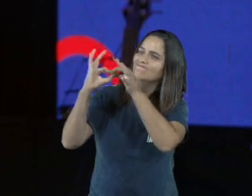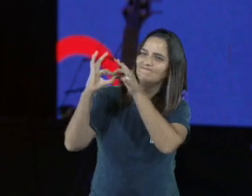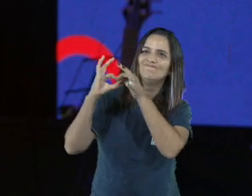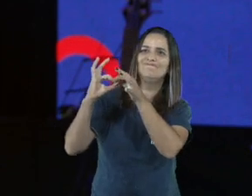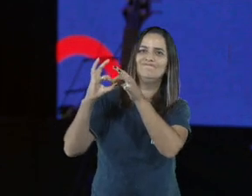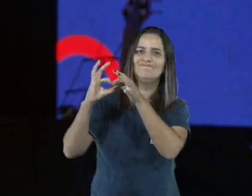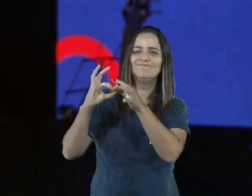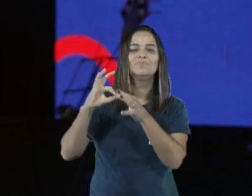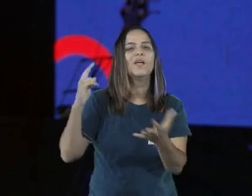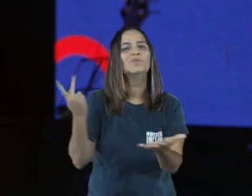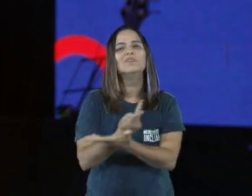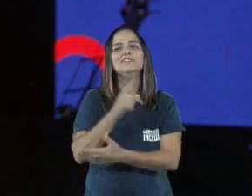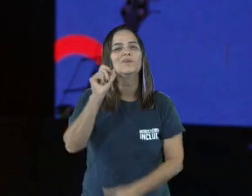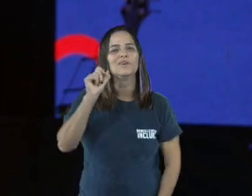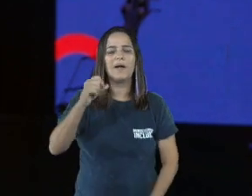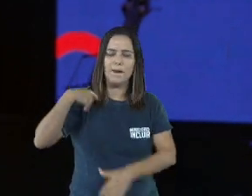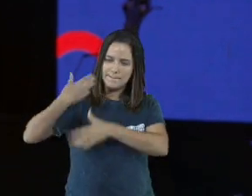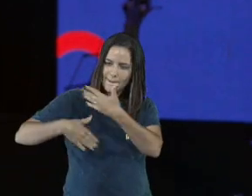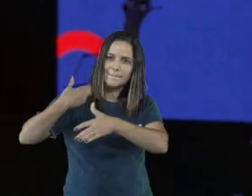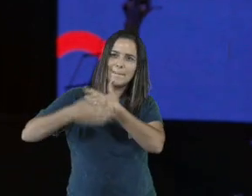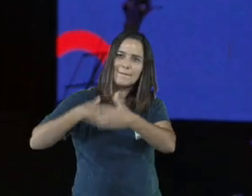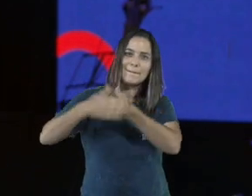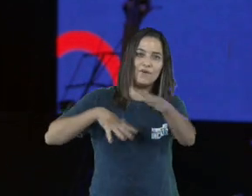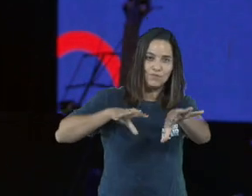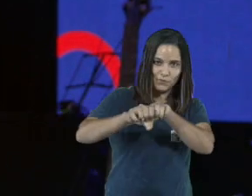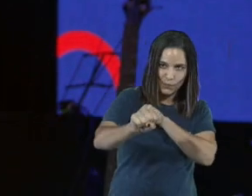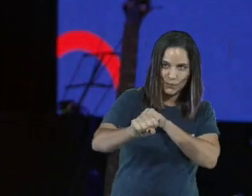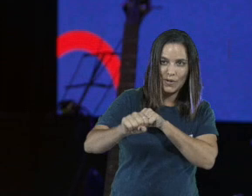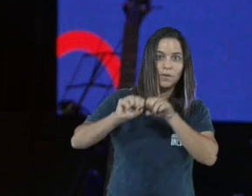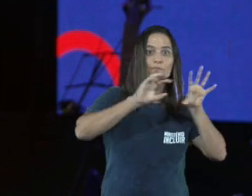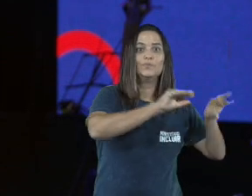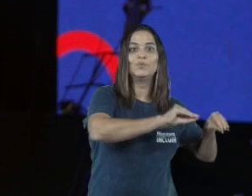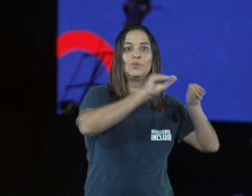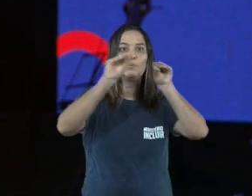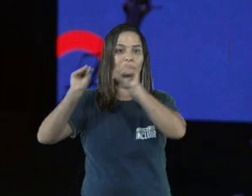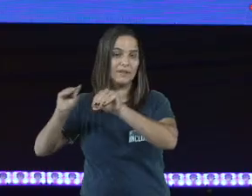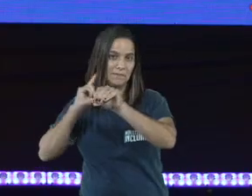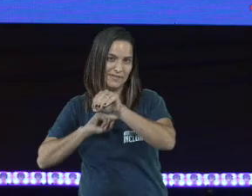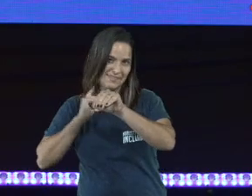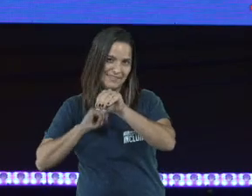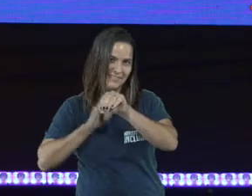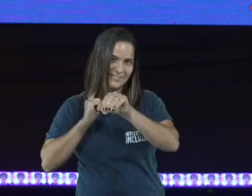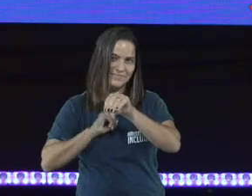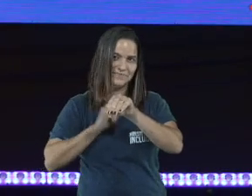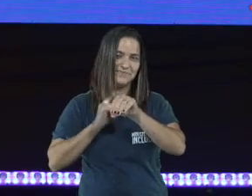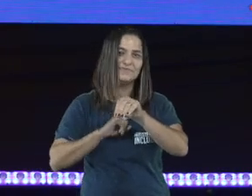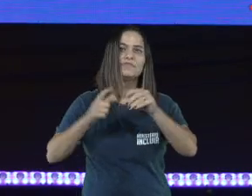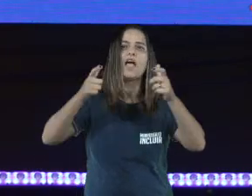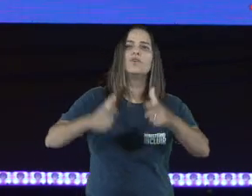eu não fui para Londres e Nova York eu fui para o interior de Minas Gerais uma nova cultura o novo jeito